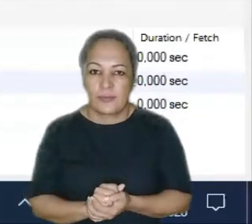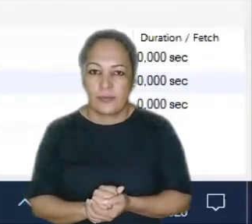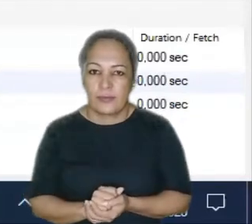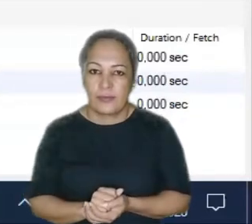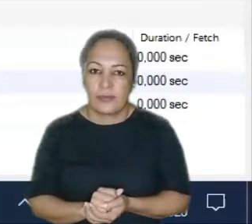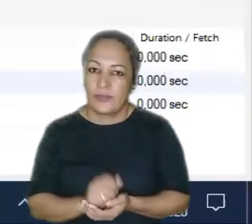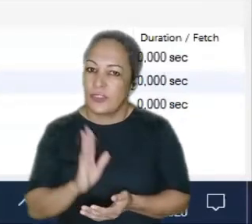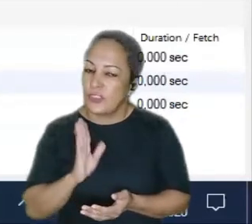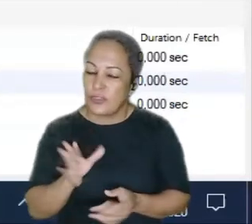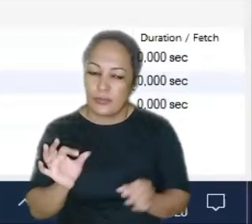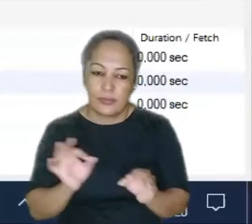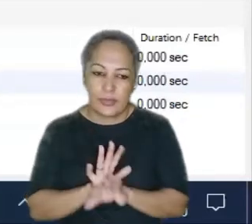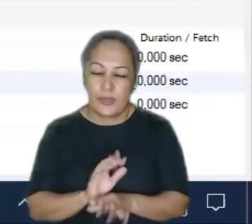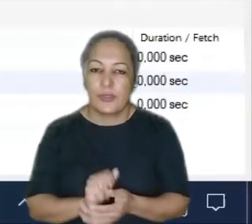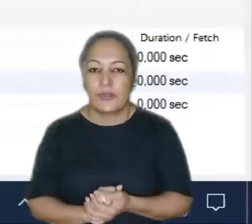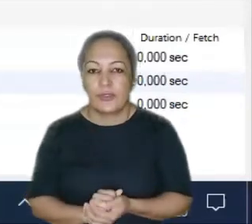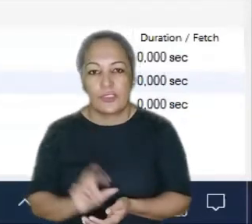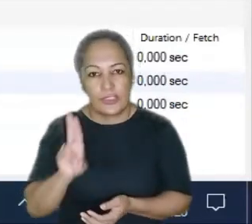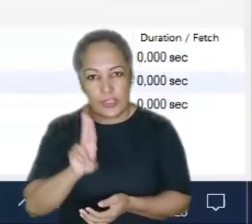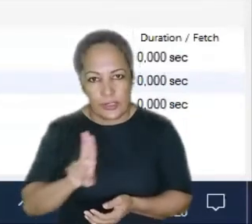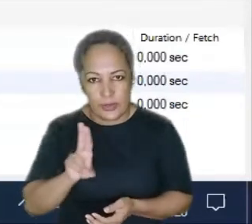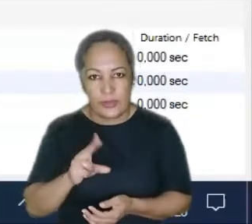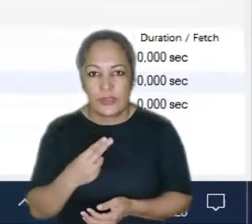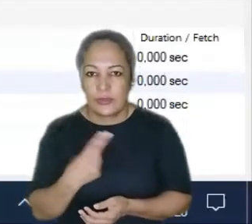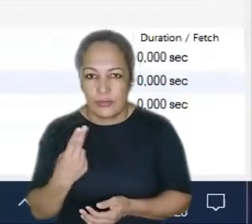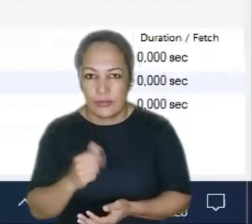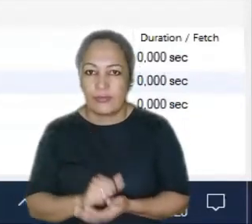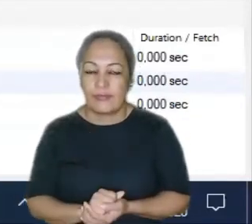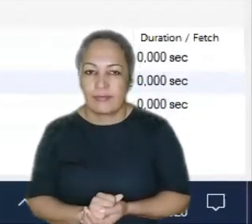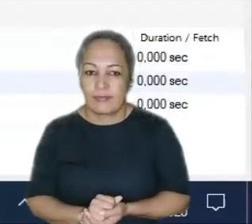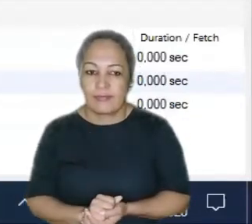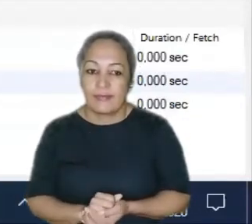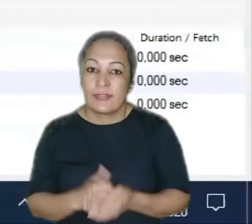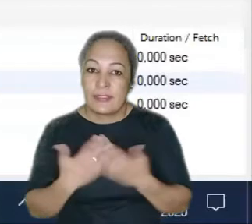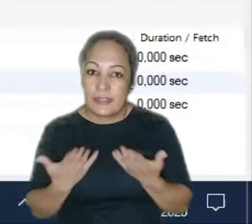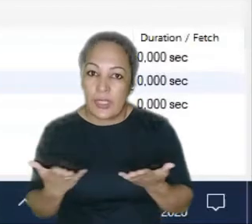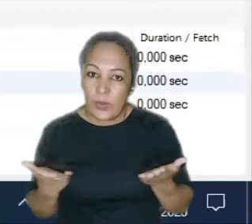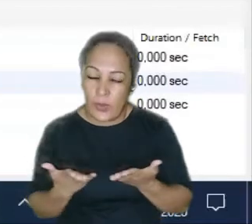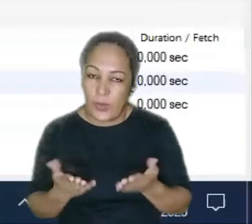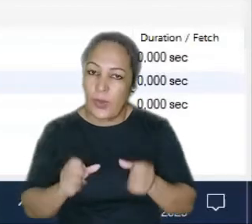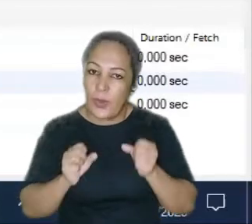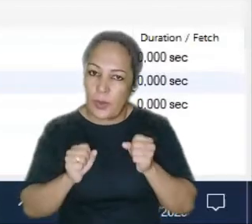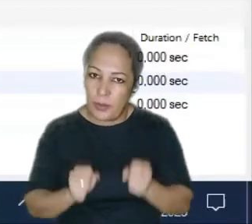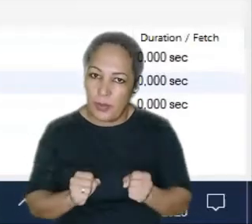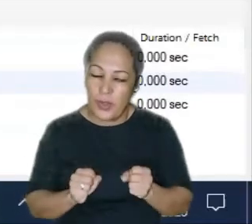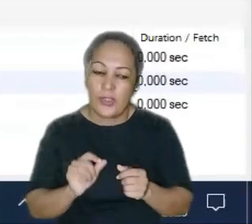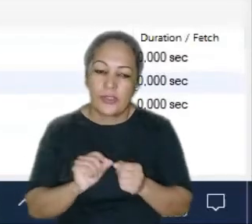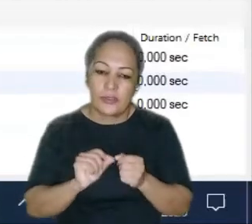Já está sendo usado o Jackson, tá bom? Então, aqui agora eu posso vir aqui e fazer os meus comandos SQL que nós iremos aprender ao longo do curso, tá